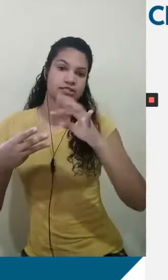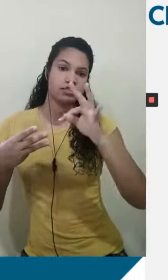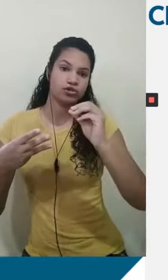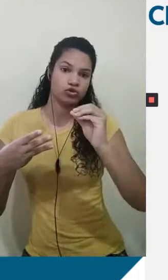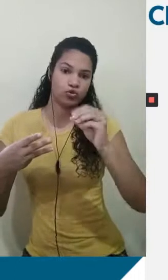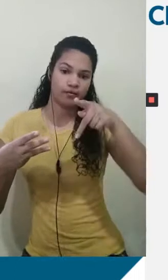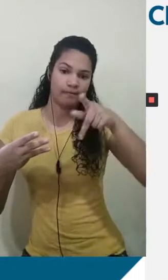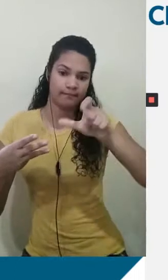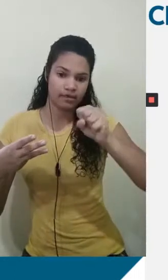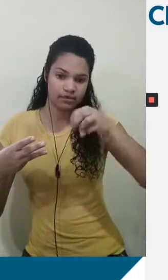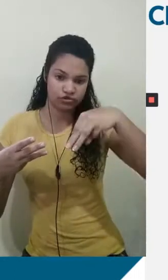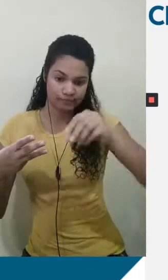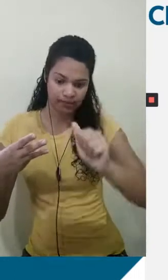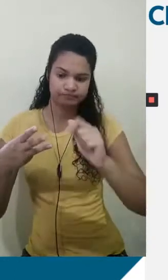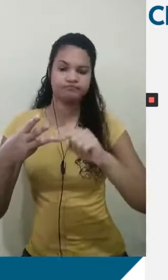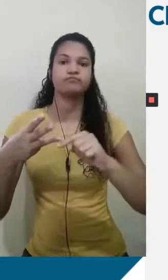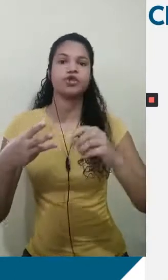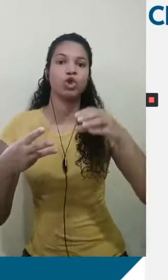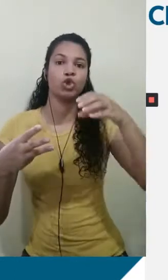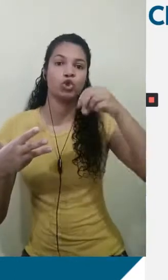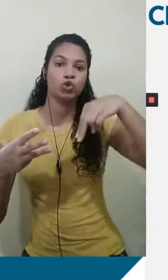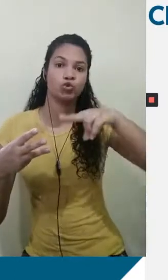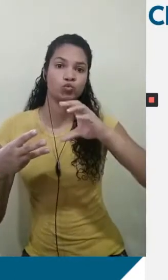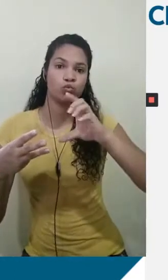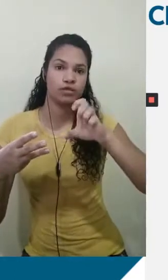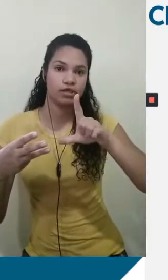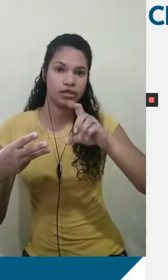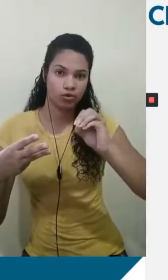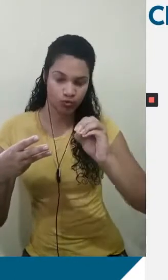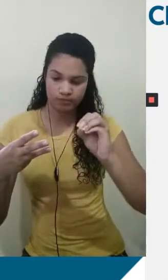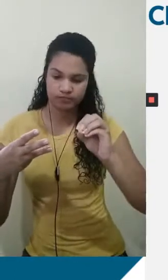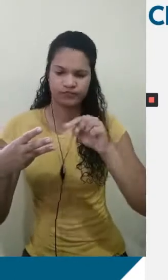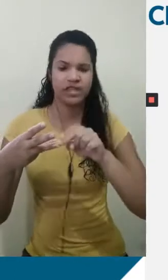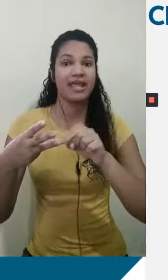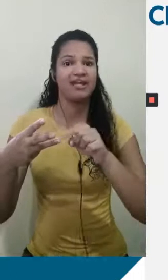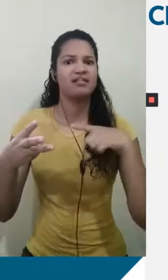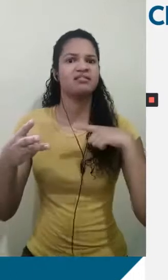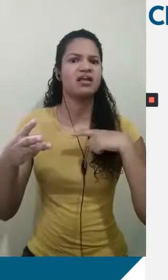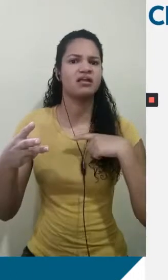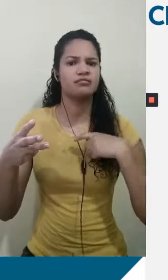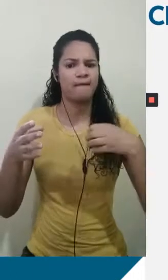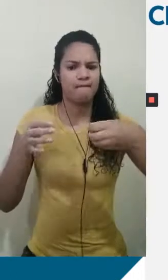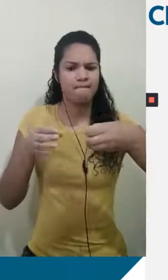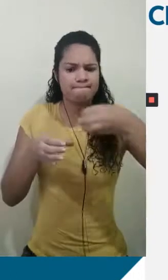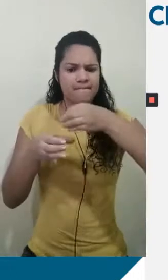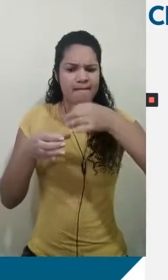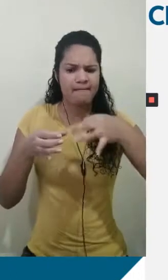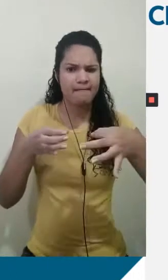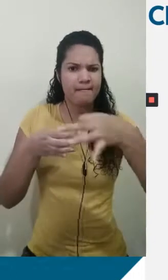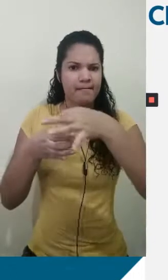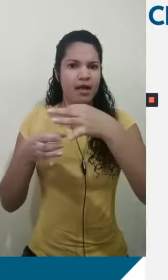de organelas que vão desempenhar uma série de funções importantes. Nós já temos vídeos anteriores